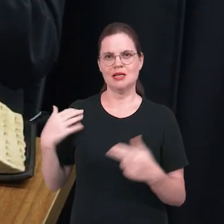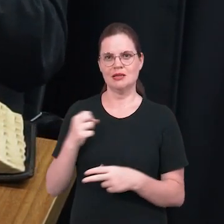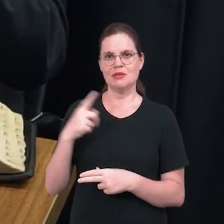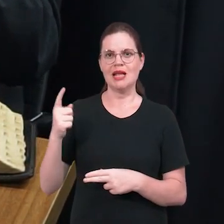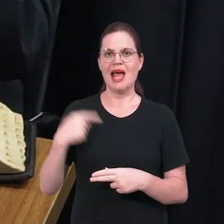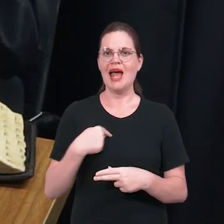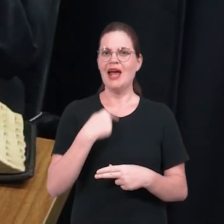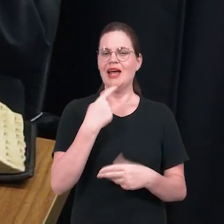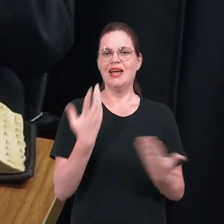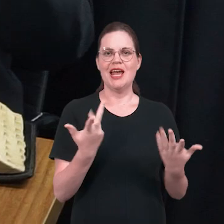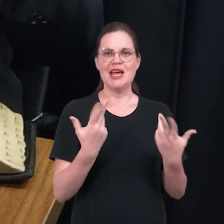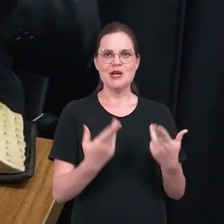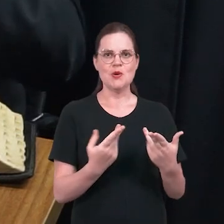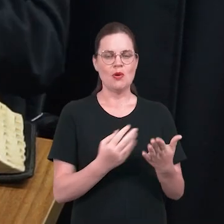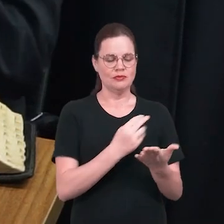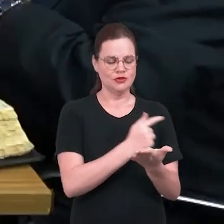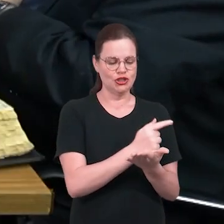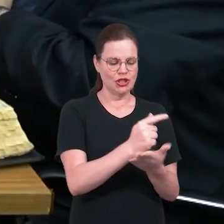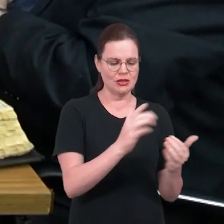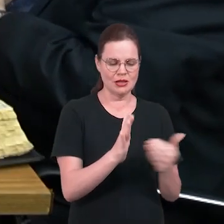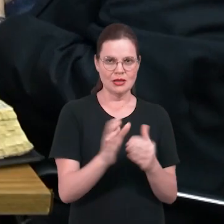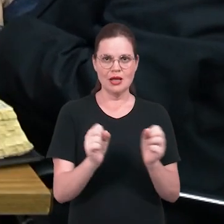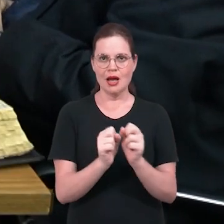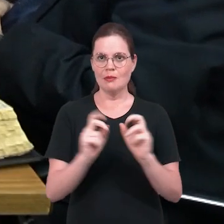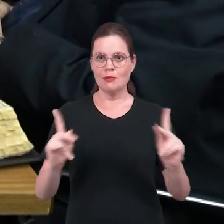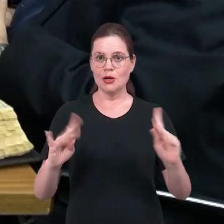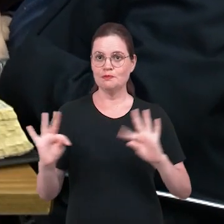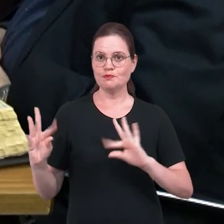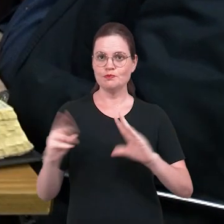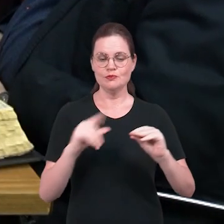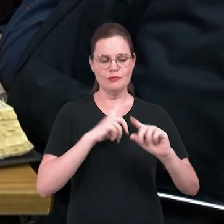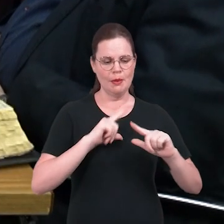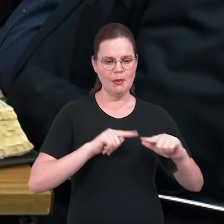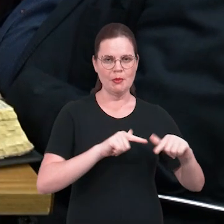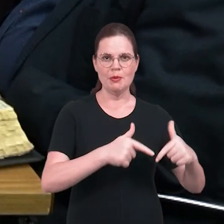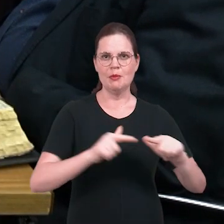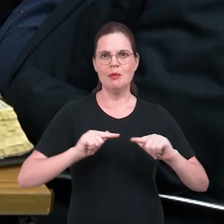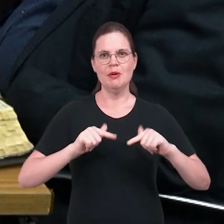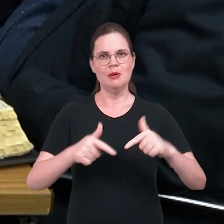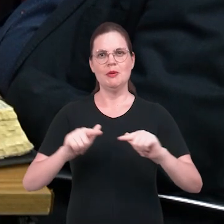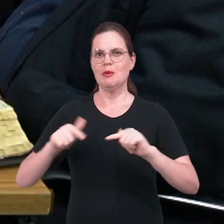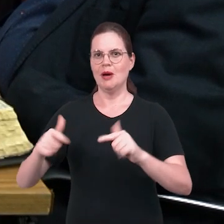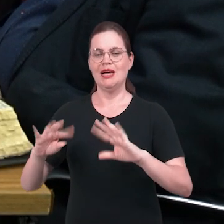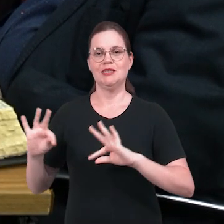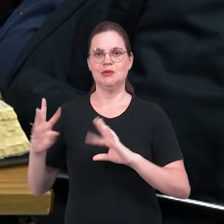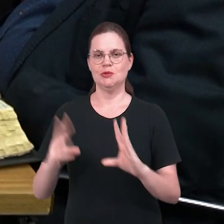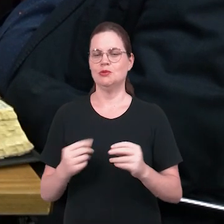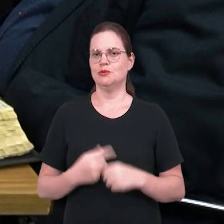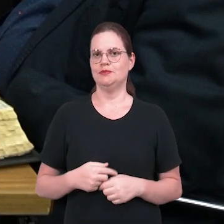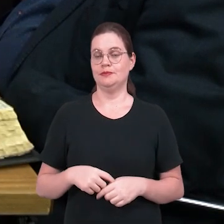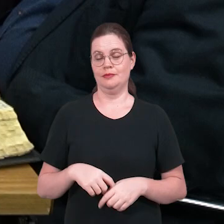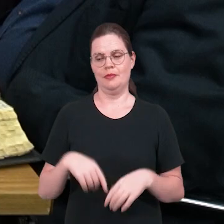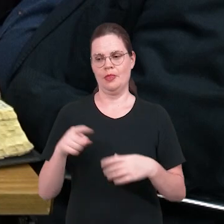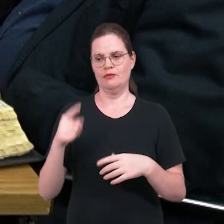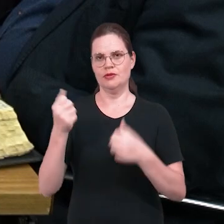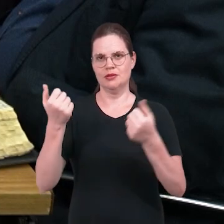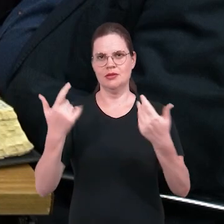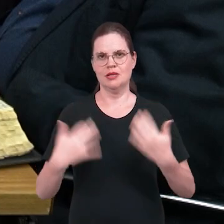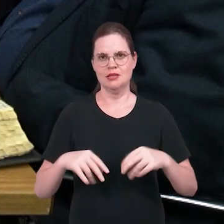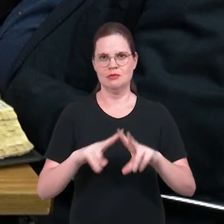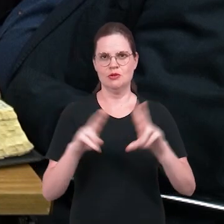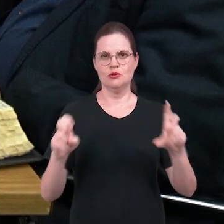o Filho escarlate que continua transitando em todo o tempo. Você falou sobre Moisés, o que está,